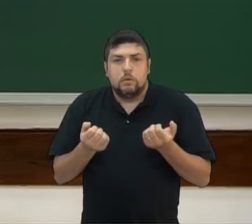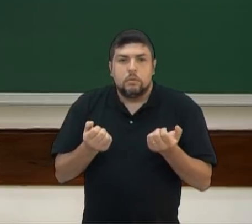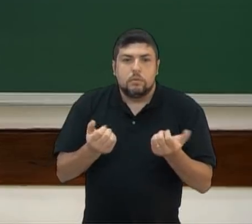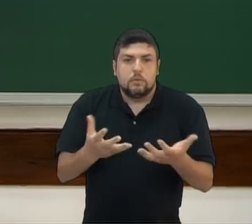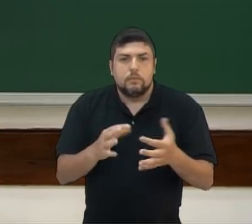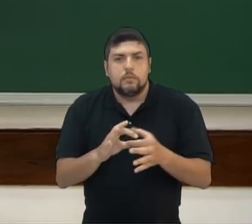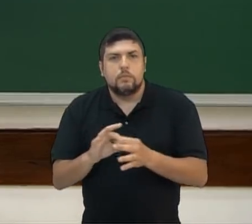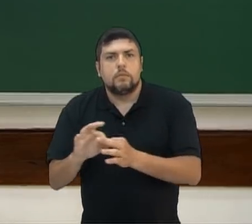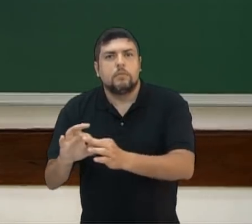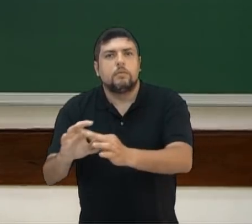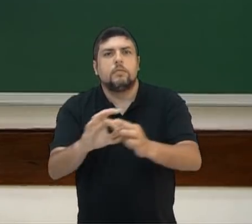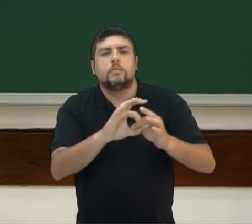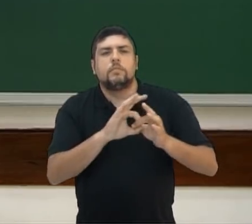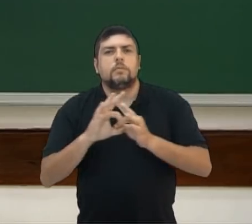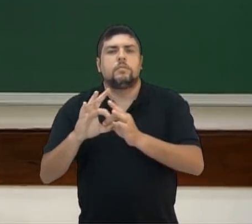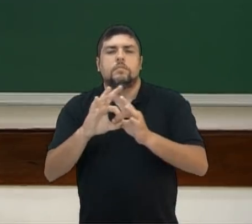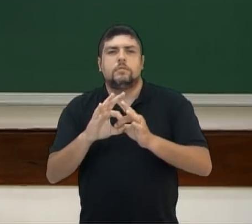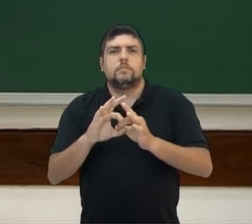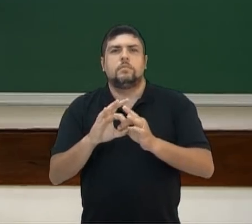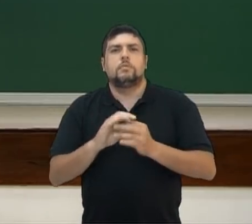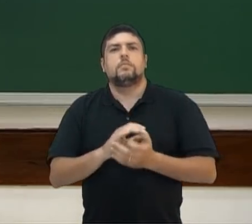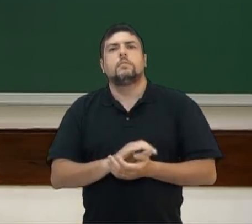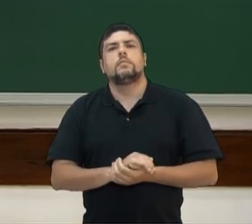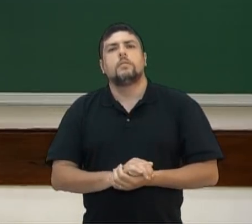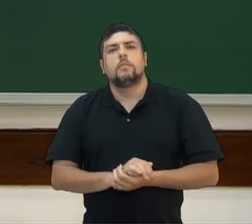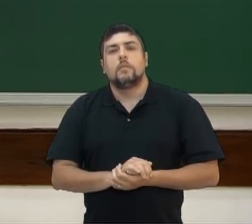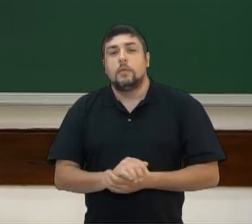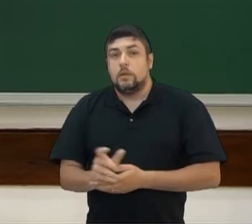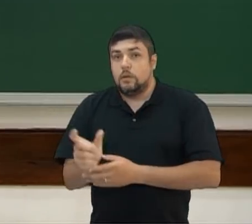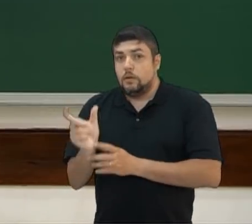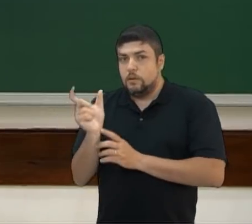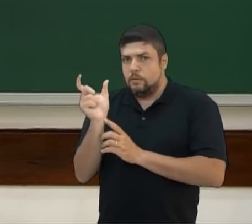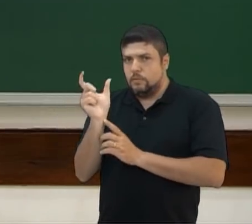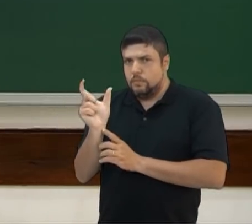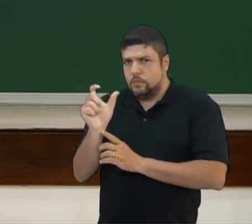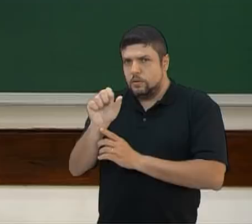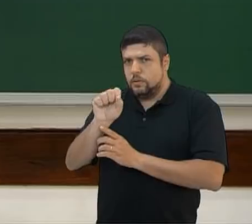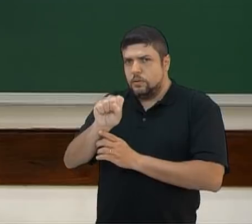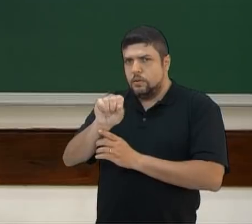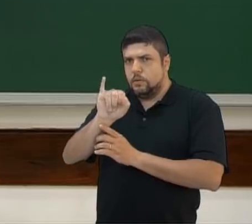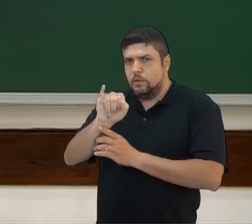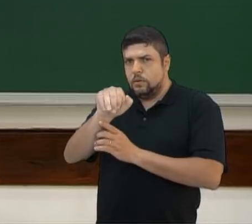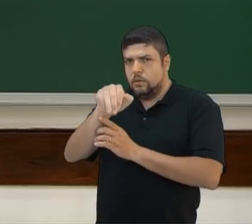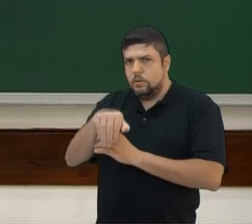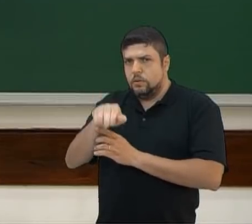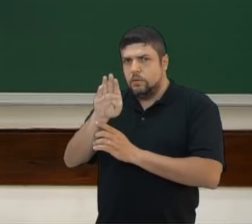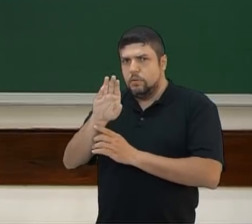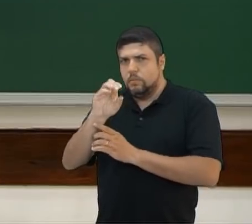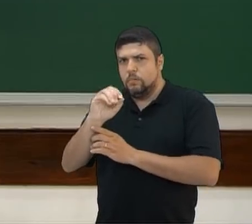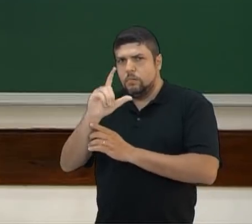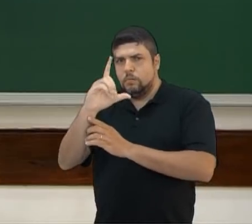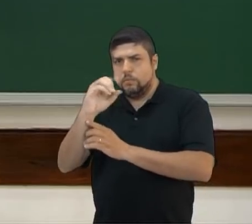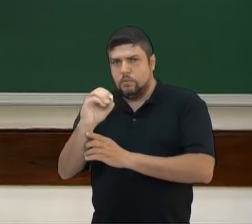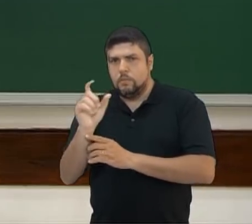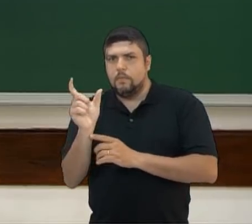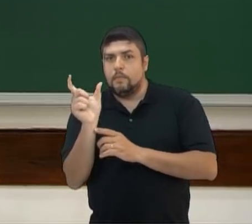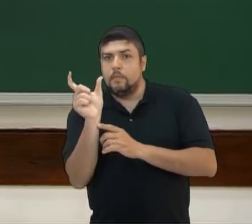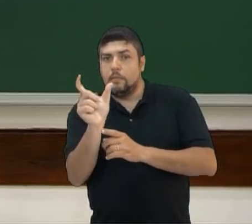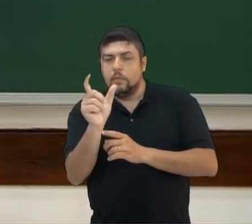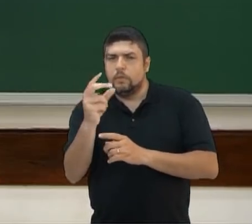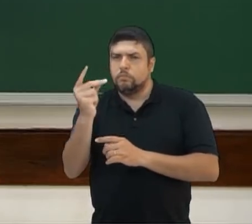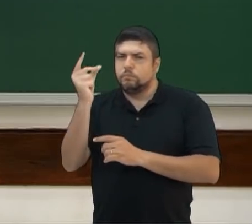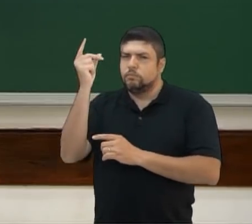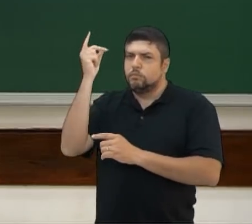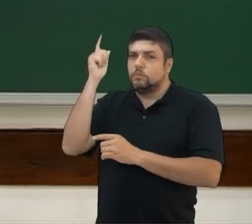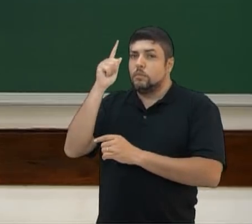também. Bom, ainda que a palavra tenha uma origem grega, nós vamos encontrar os